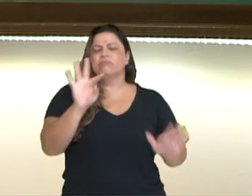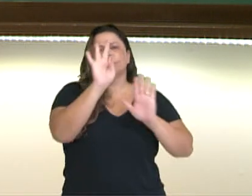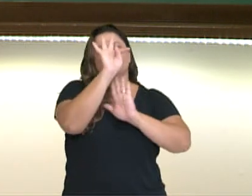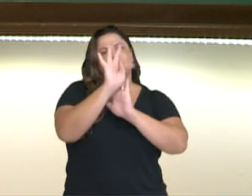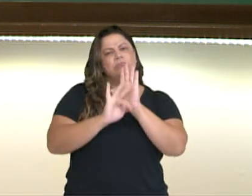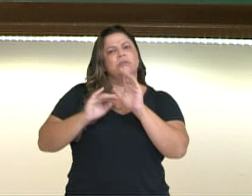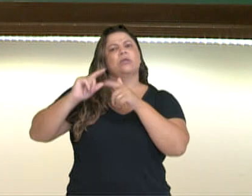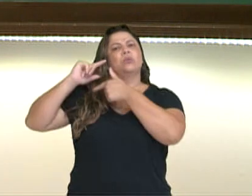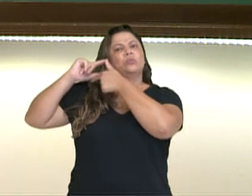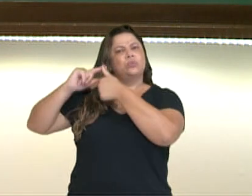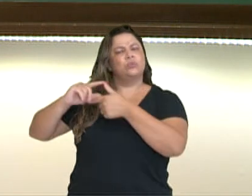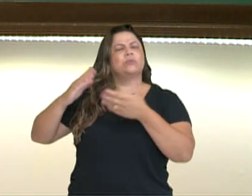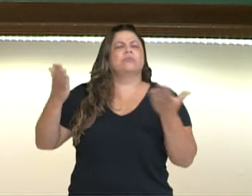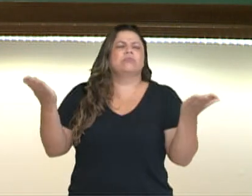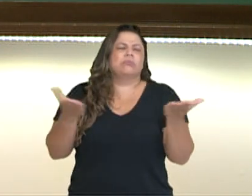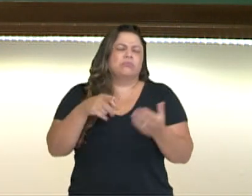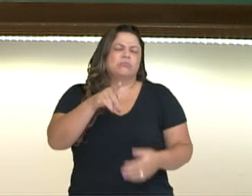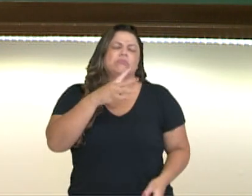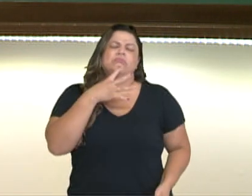conhece?